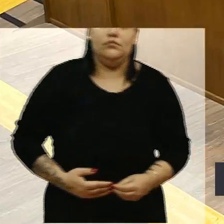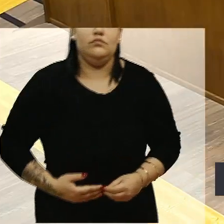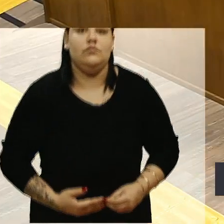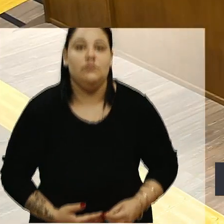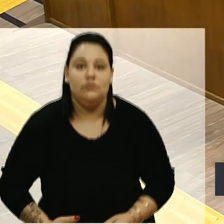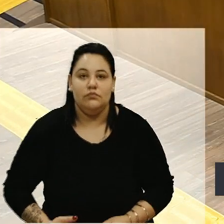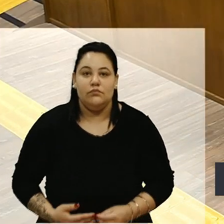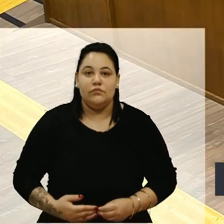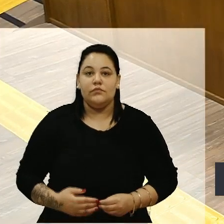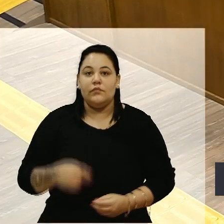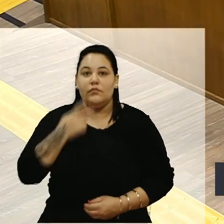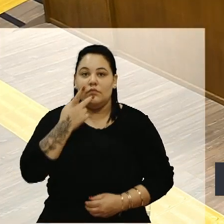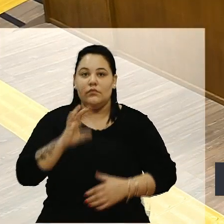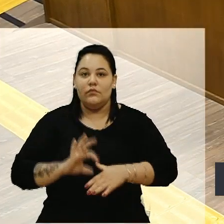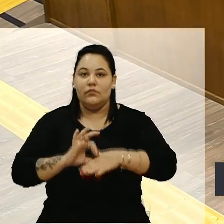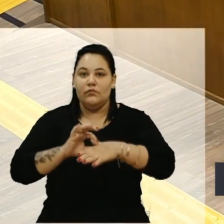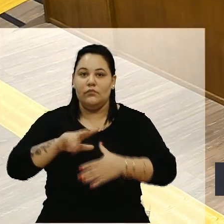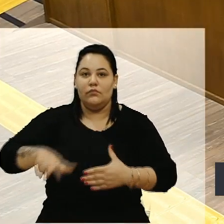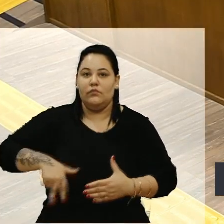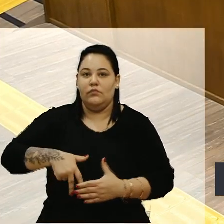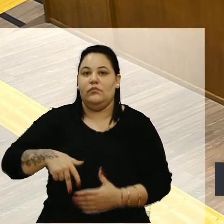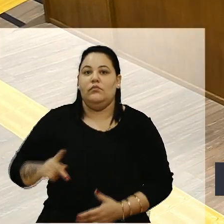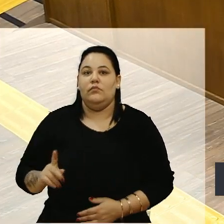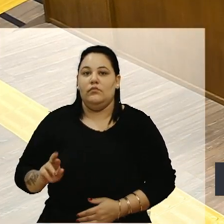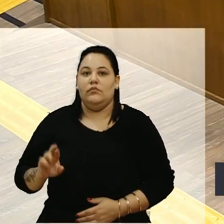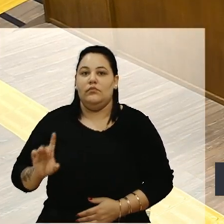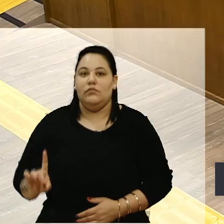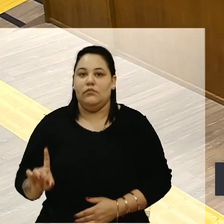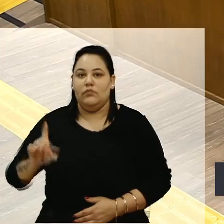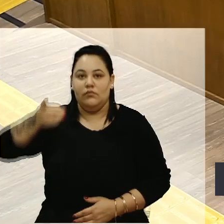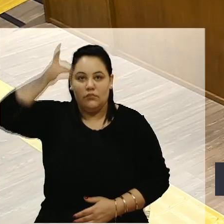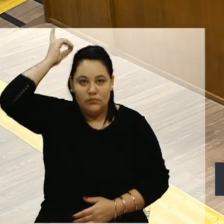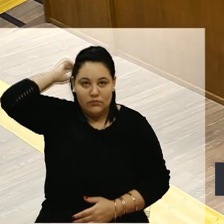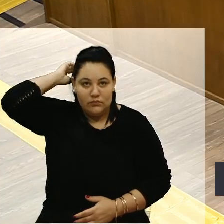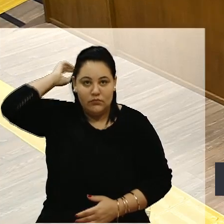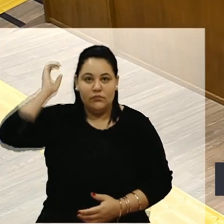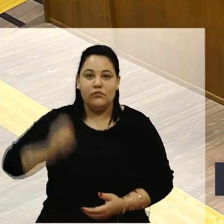RD. Na tribuna, vereador Lucas Dil.